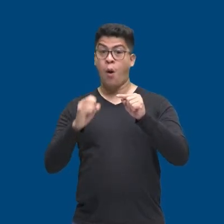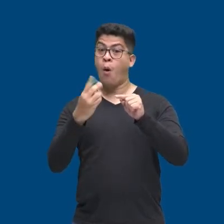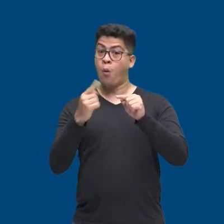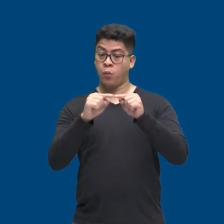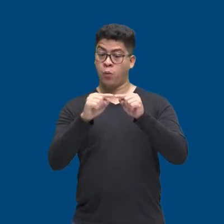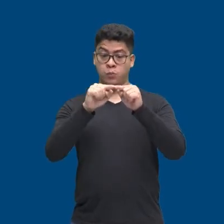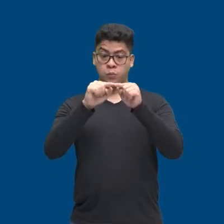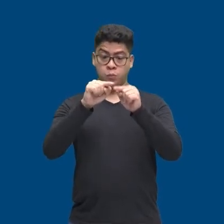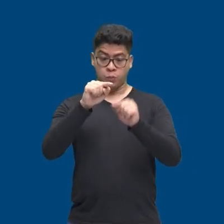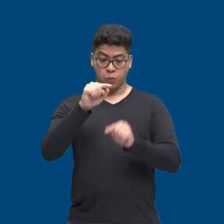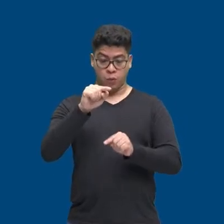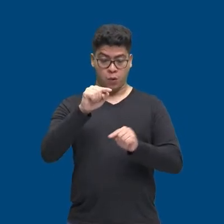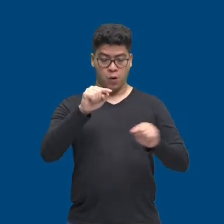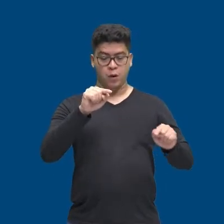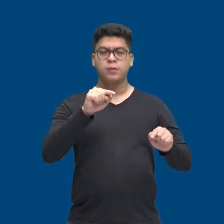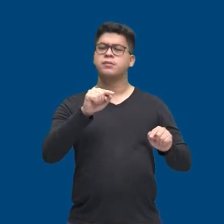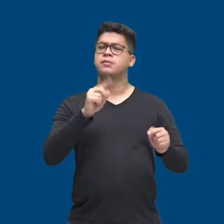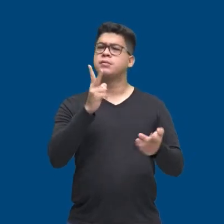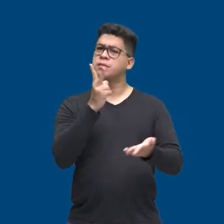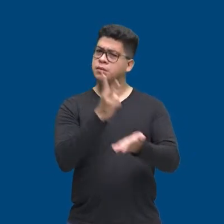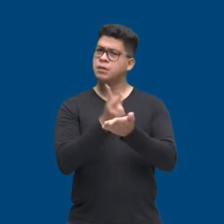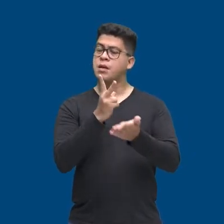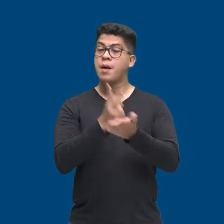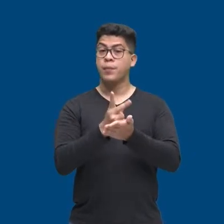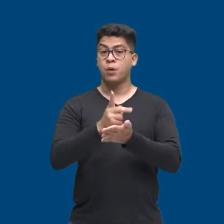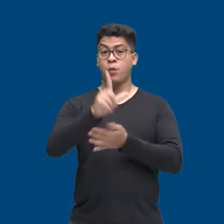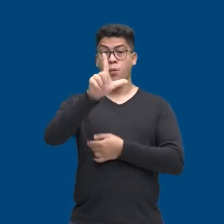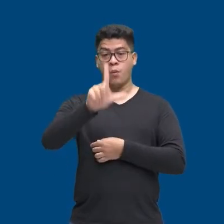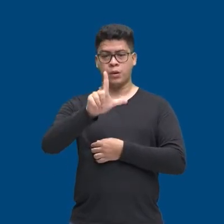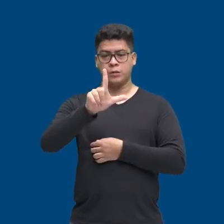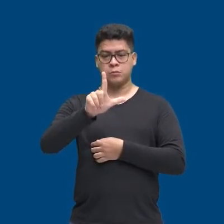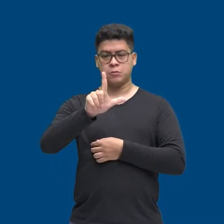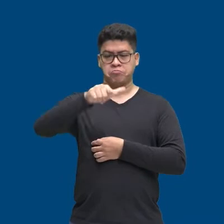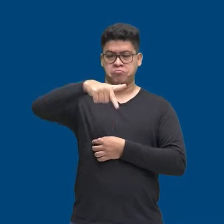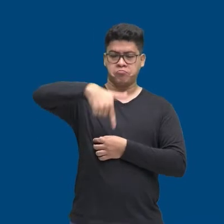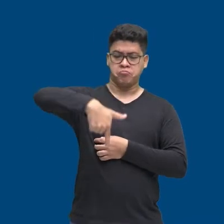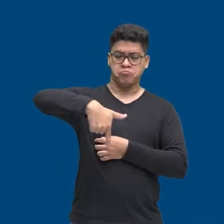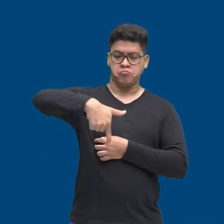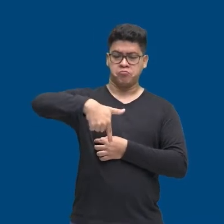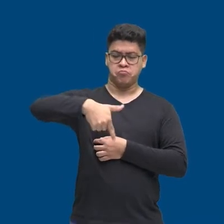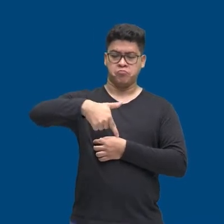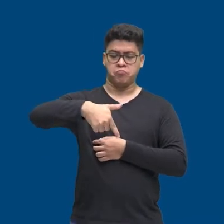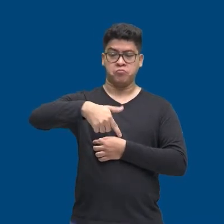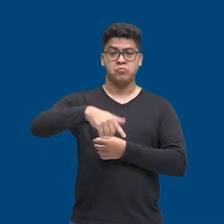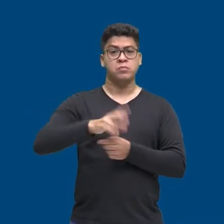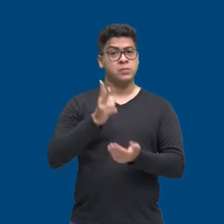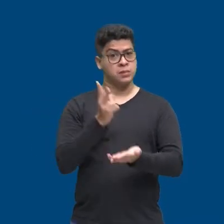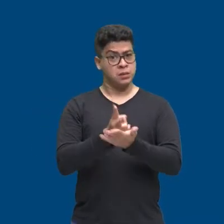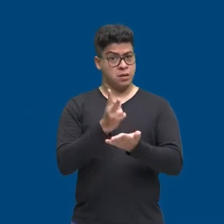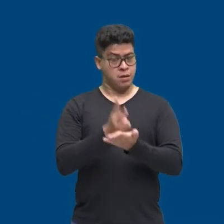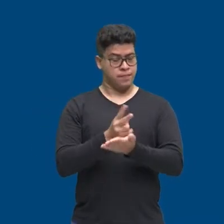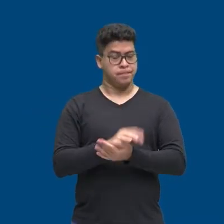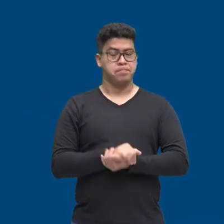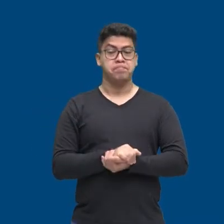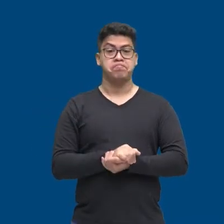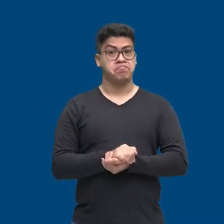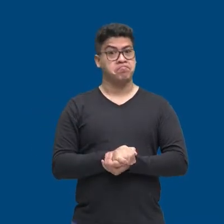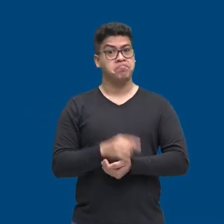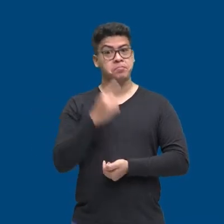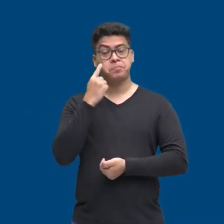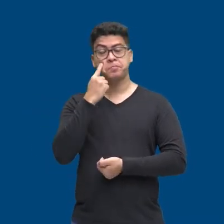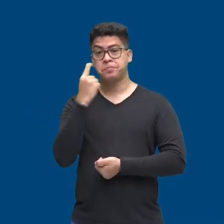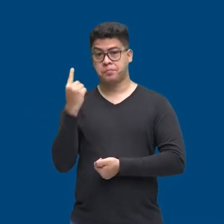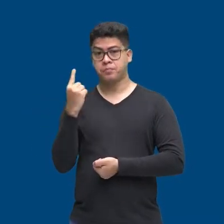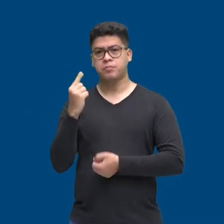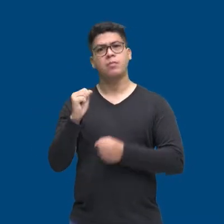vir para deter a vida para frente para trás certo Então dependendo da onde ele estiver ele pode se movimentar e